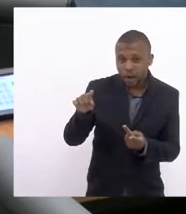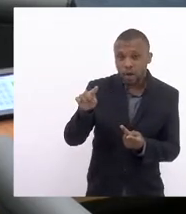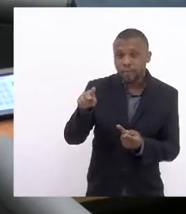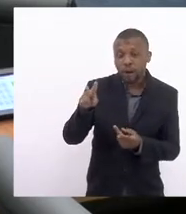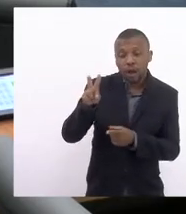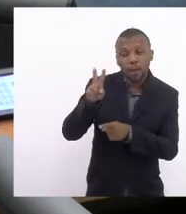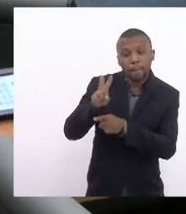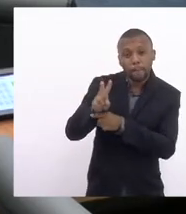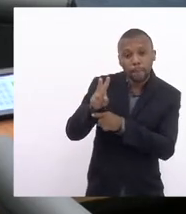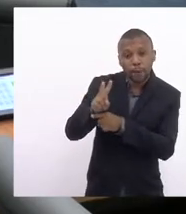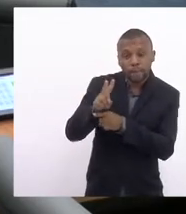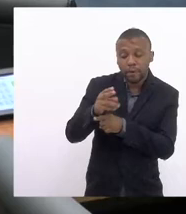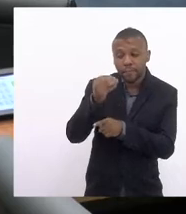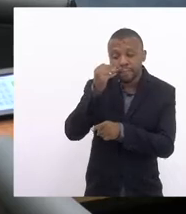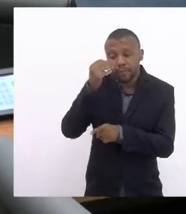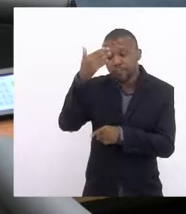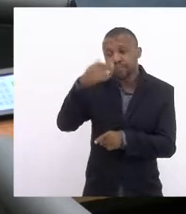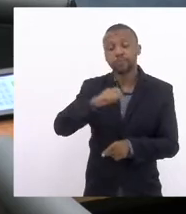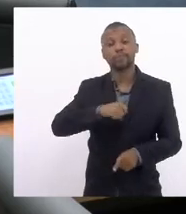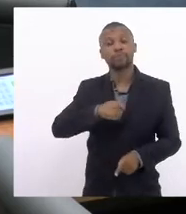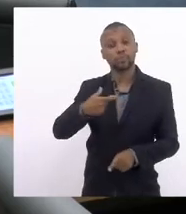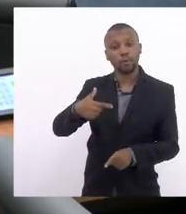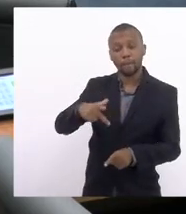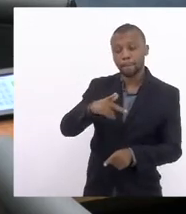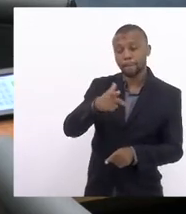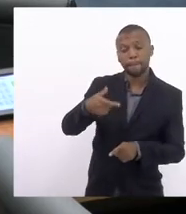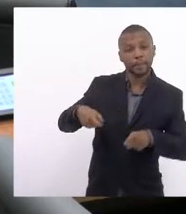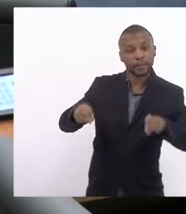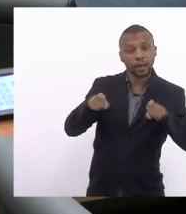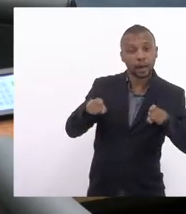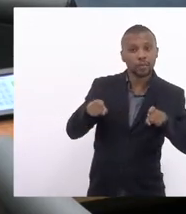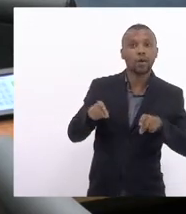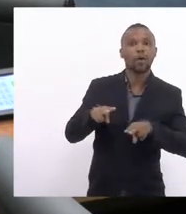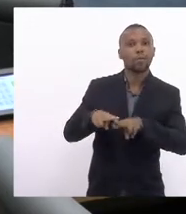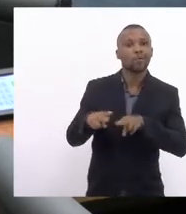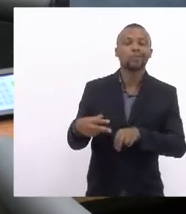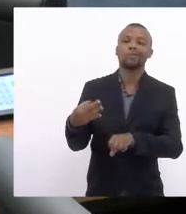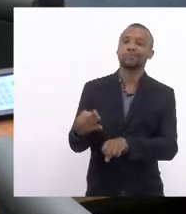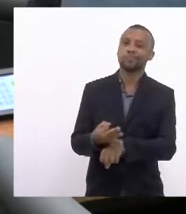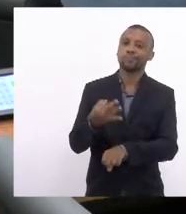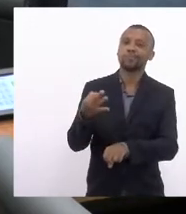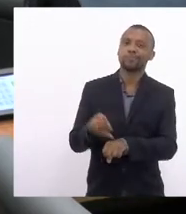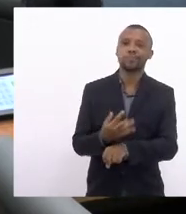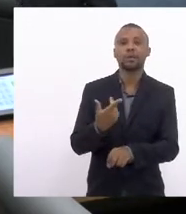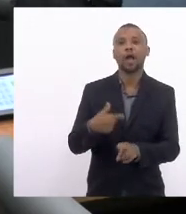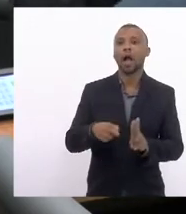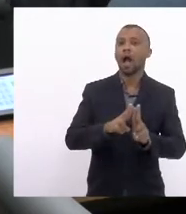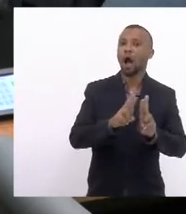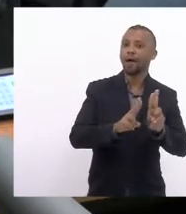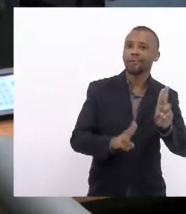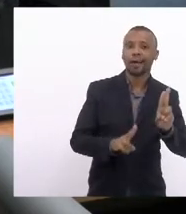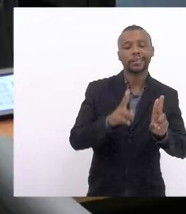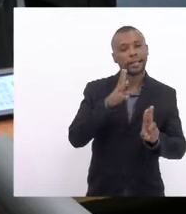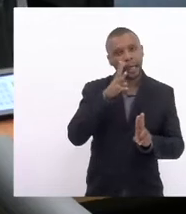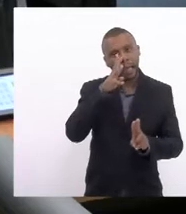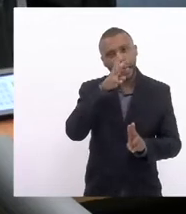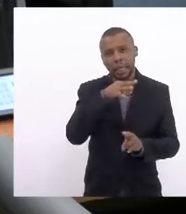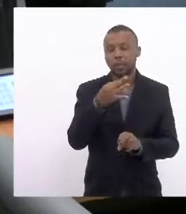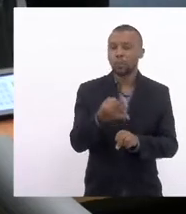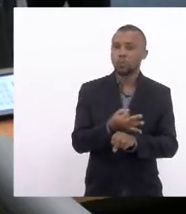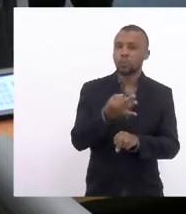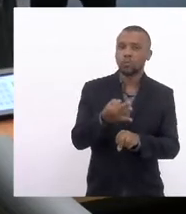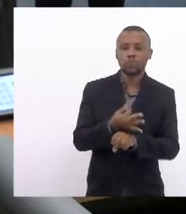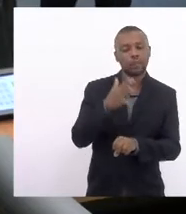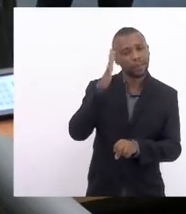vistoria do meu mandato, isso tudo por conta da teimosia de um órgão público que é o UFRJ em insistir na